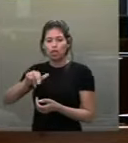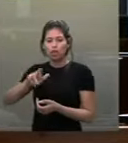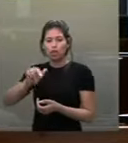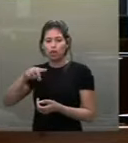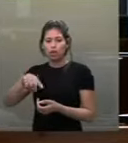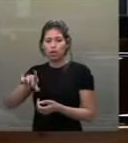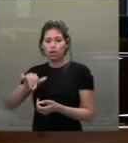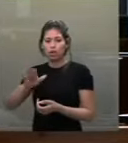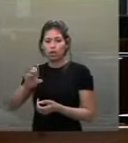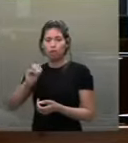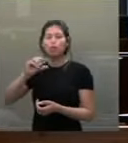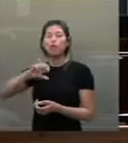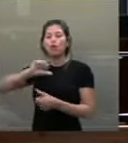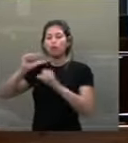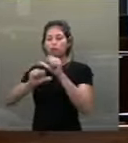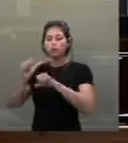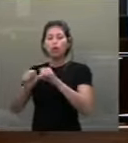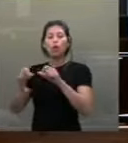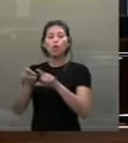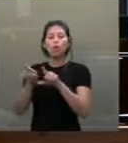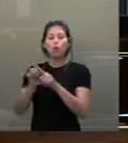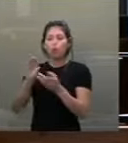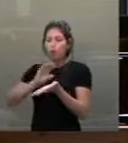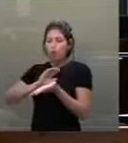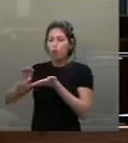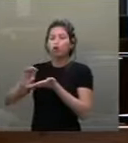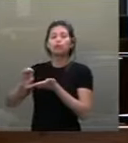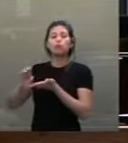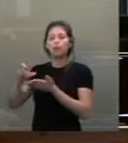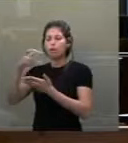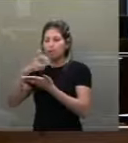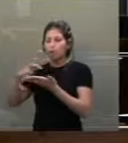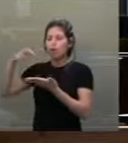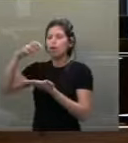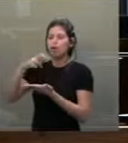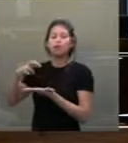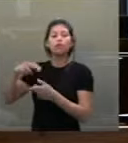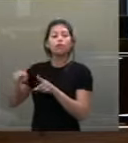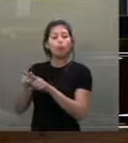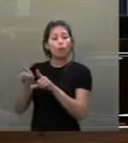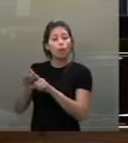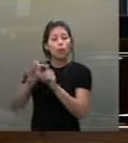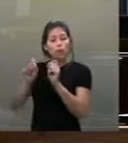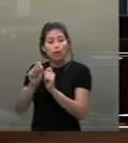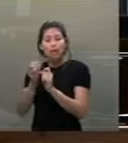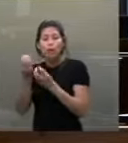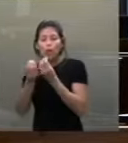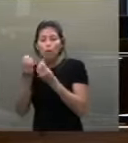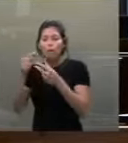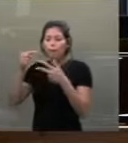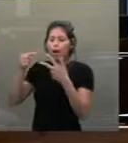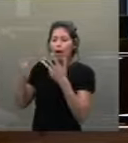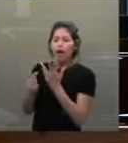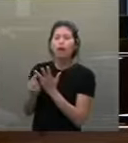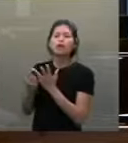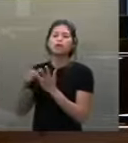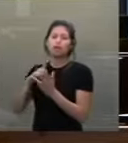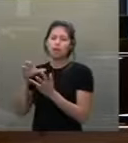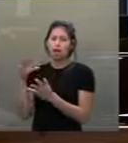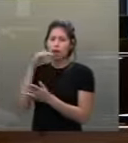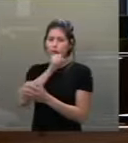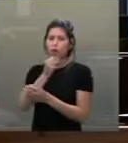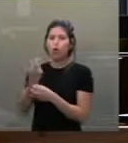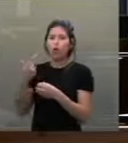eventuais distorções orçamentárias e fiscais. A rigor, em momentos específicos de evolução acelerada dos preços do